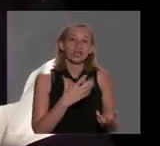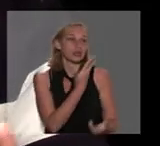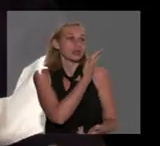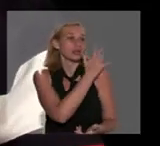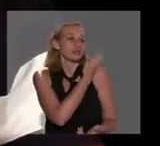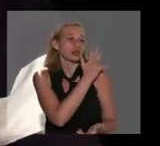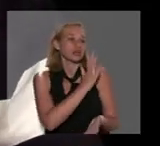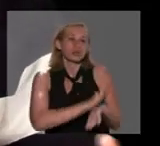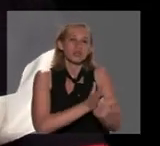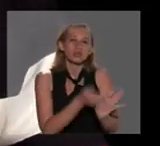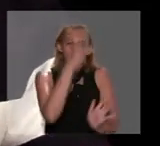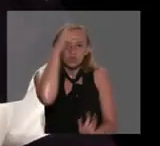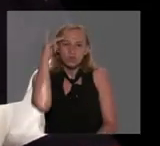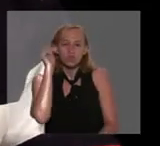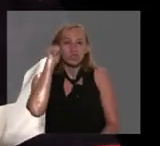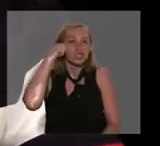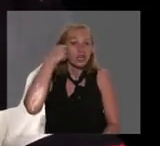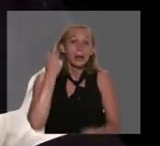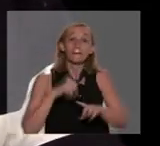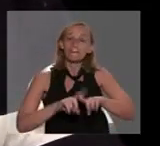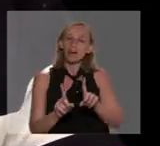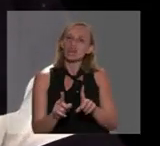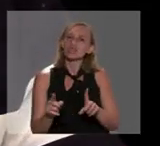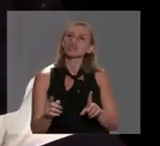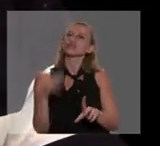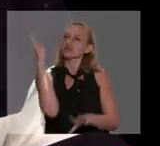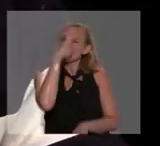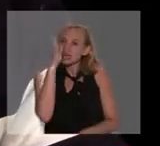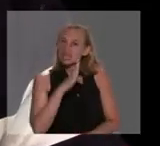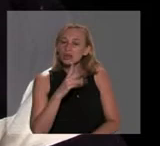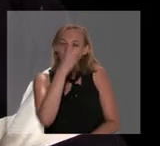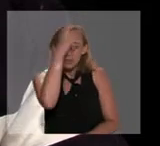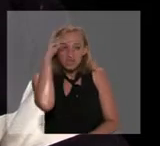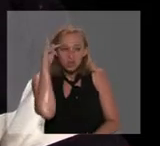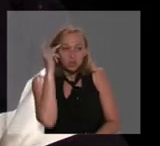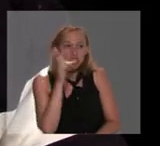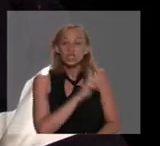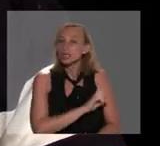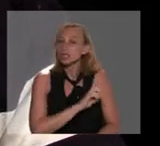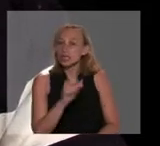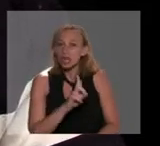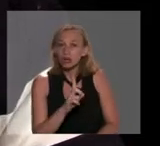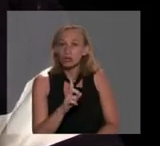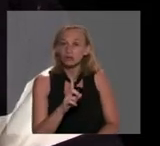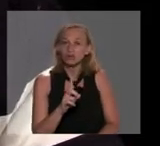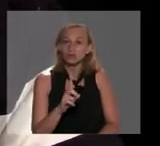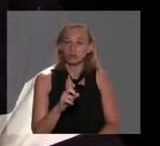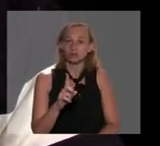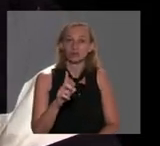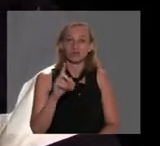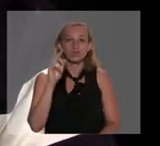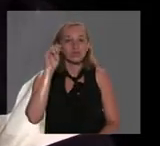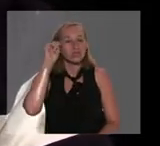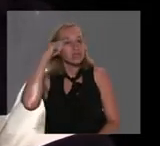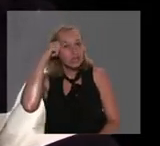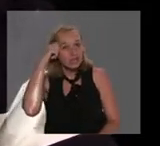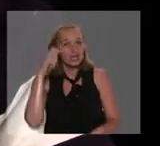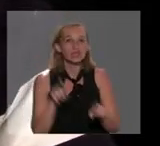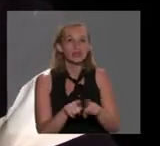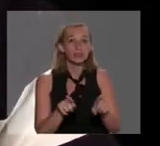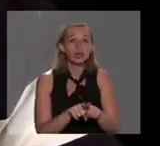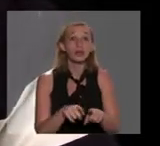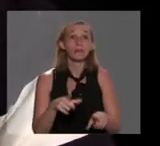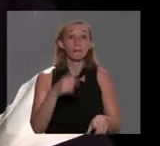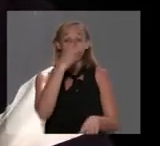Klan existem e fazem ameaças a pessoas negras. Agora, no Brasil, pessoas que não são negras ou que se leem